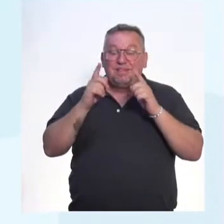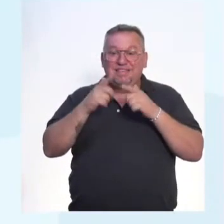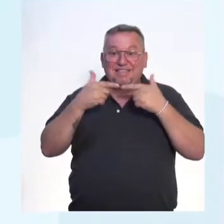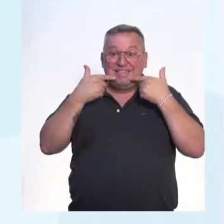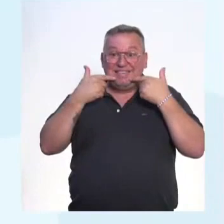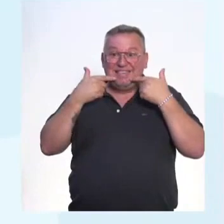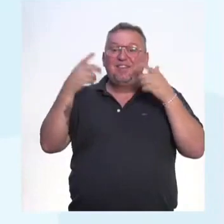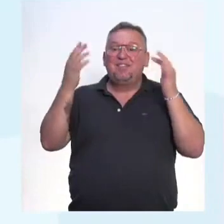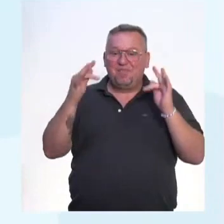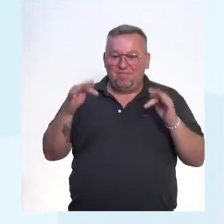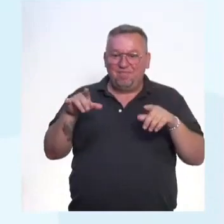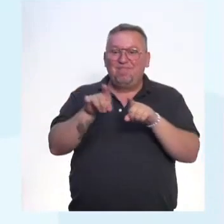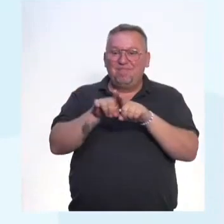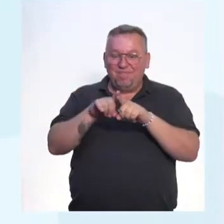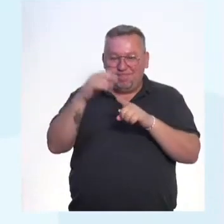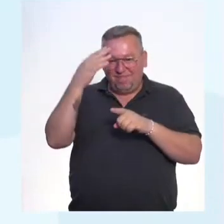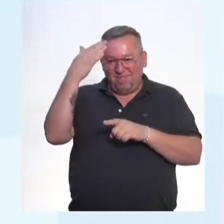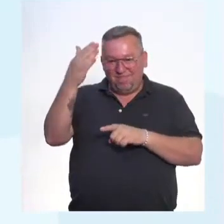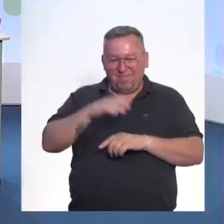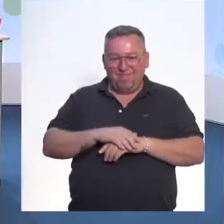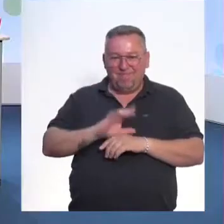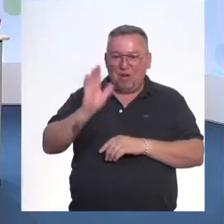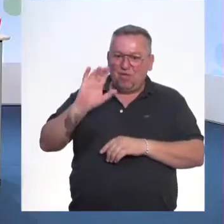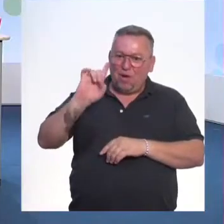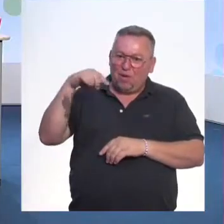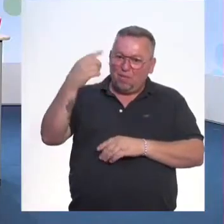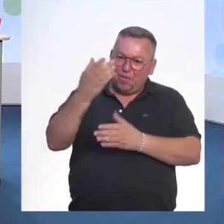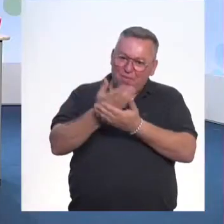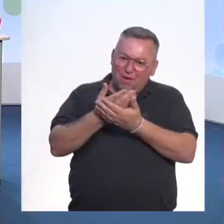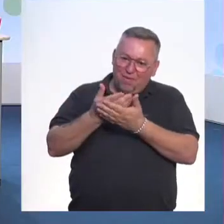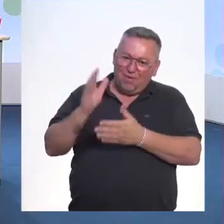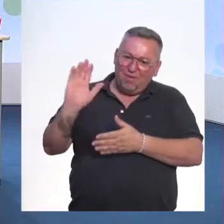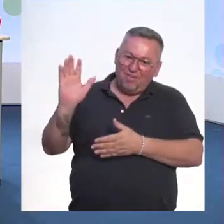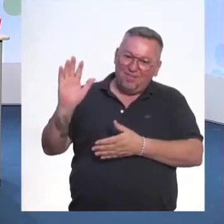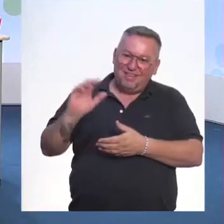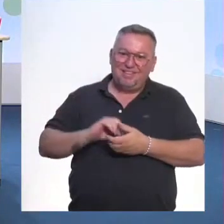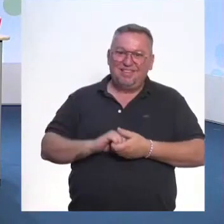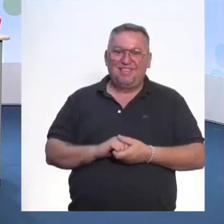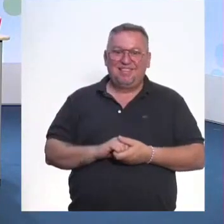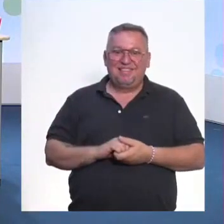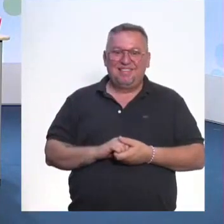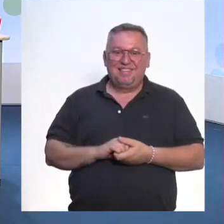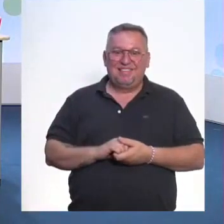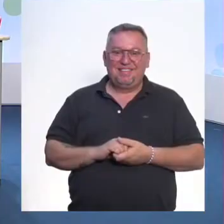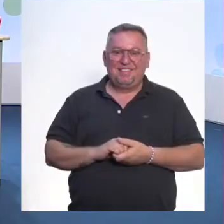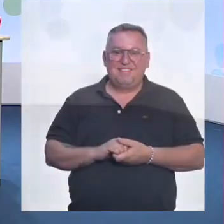que a gente fica muito feliz, a gente agradece. Até uma próxima aula, pessoal. Tchau, tchau. Tchau, tchau.